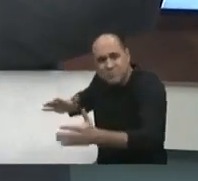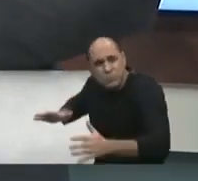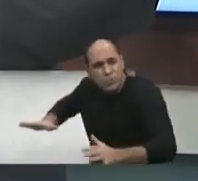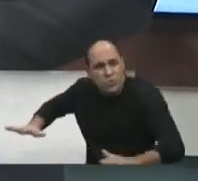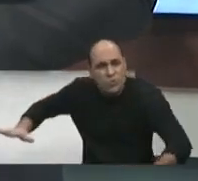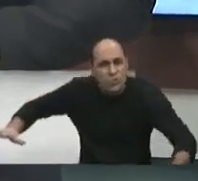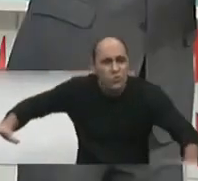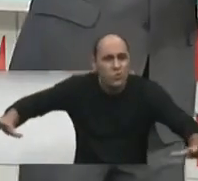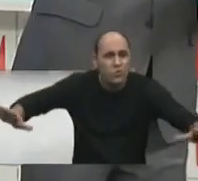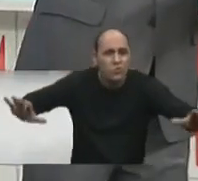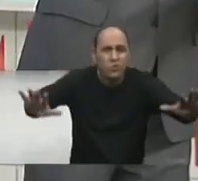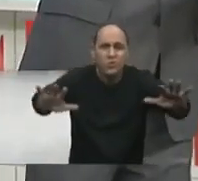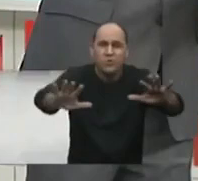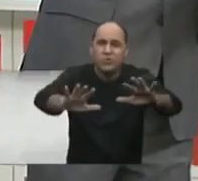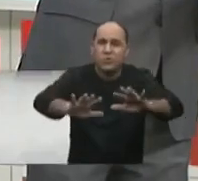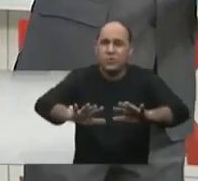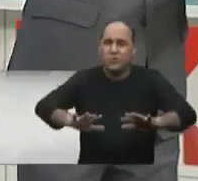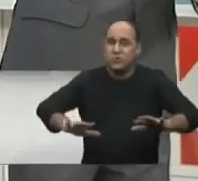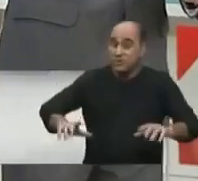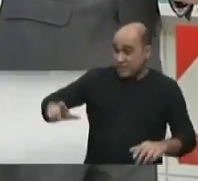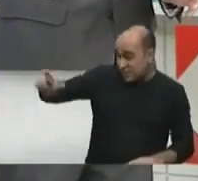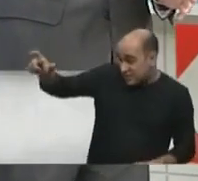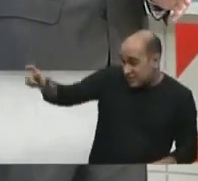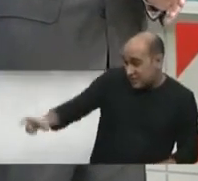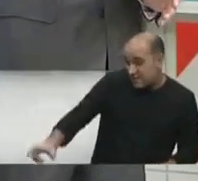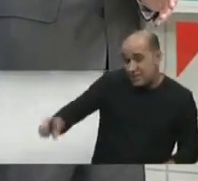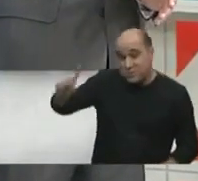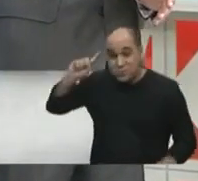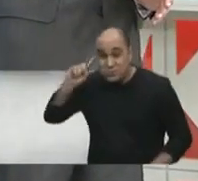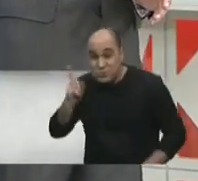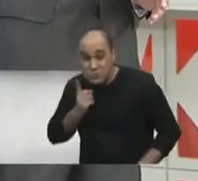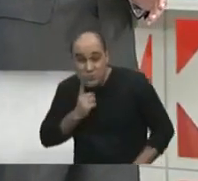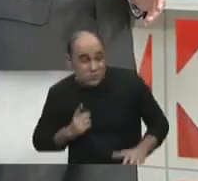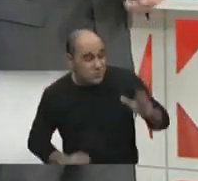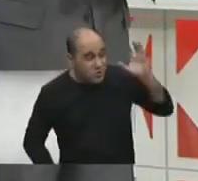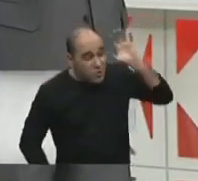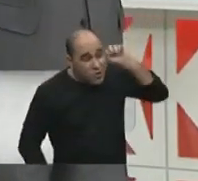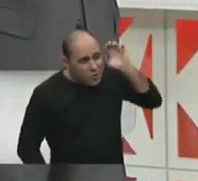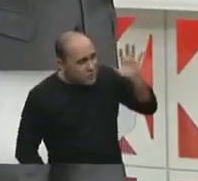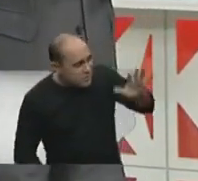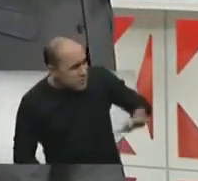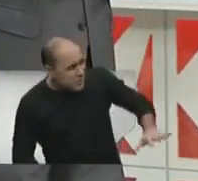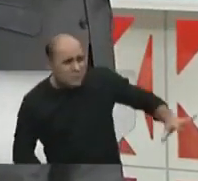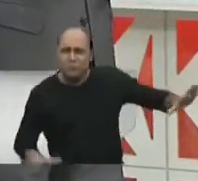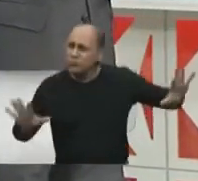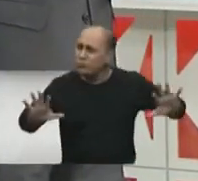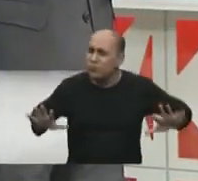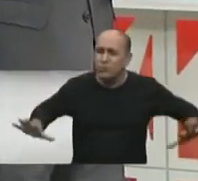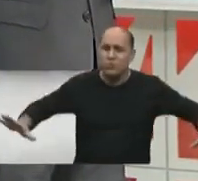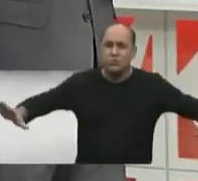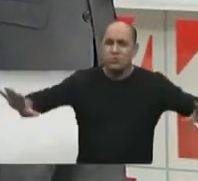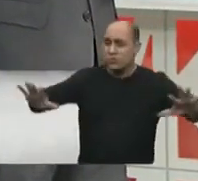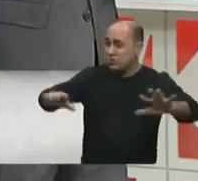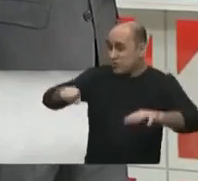todos, até aqueles que se acham